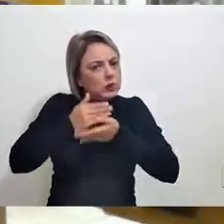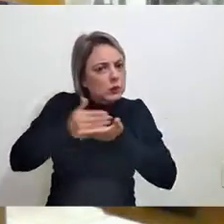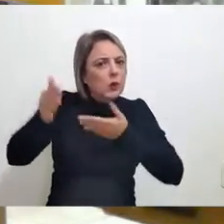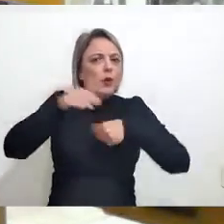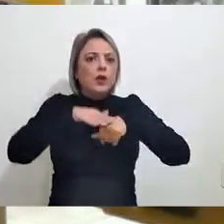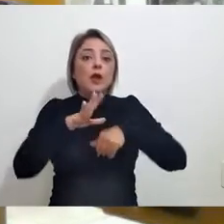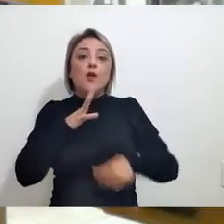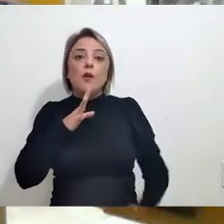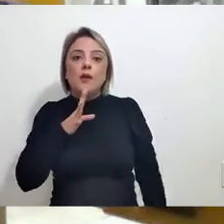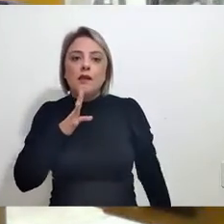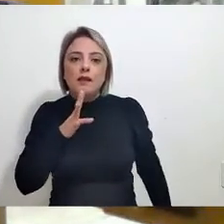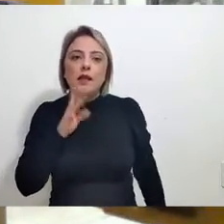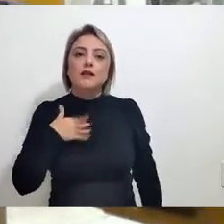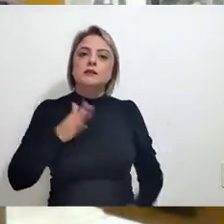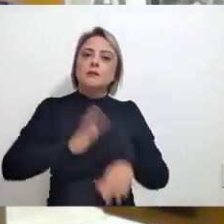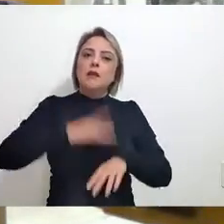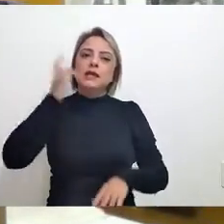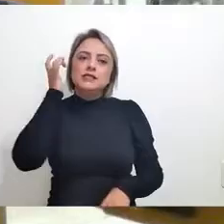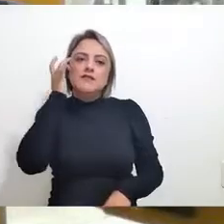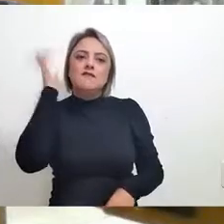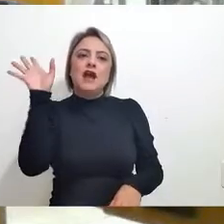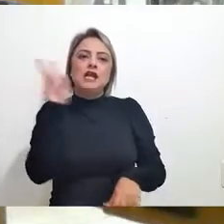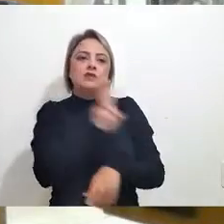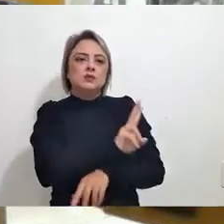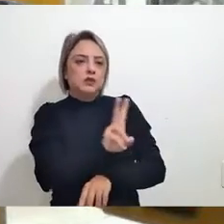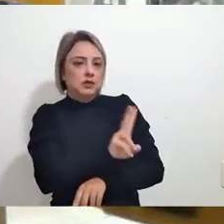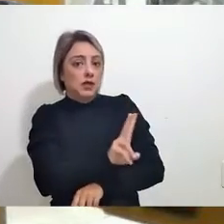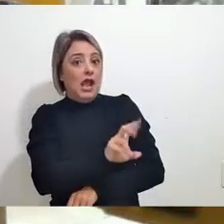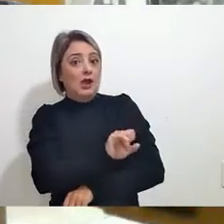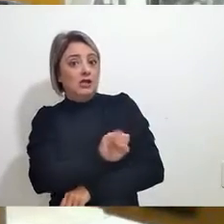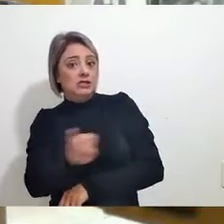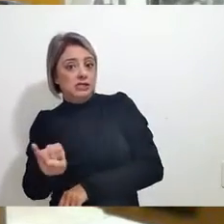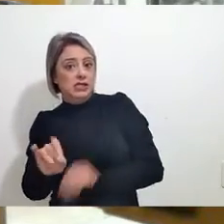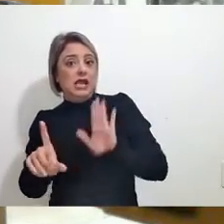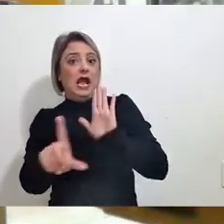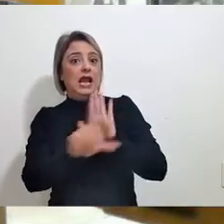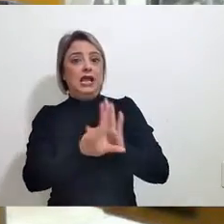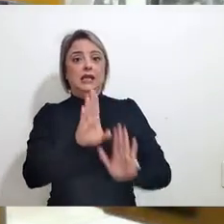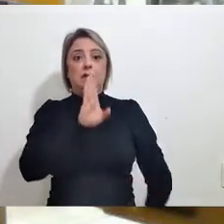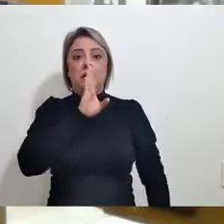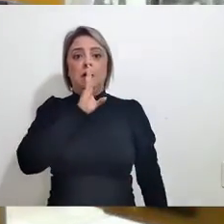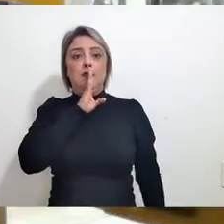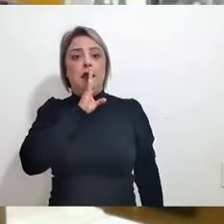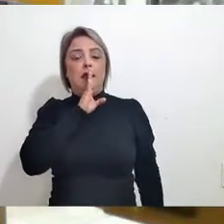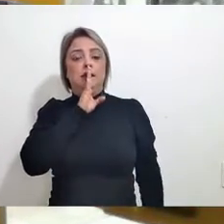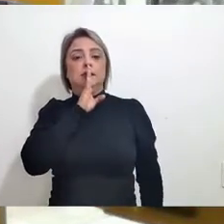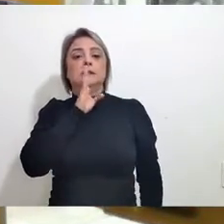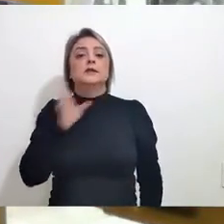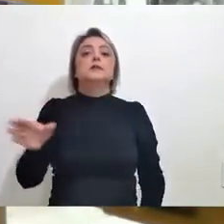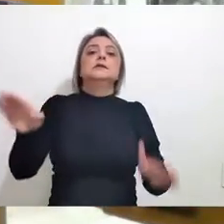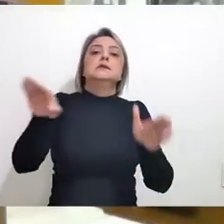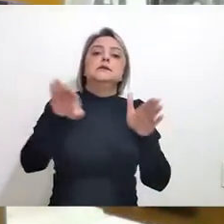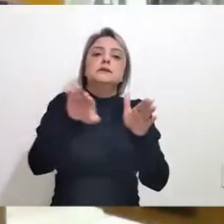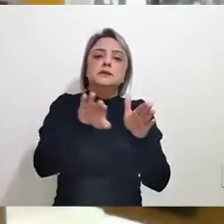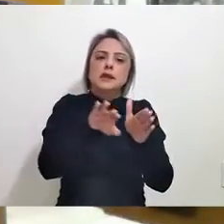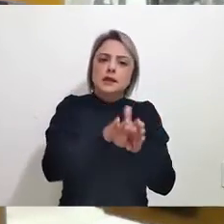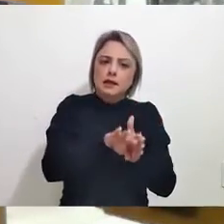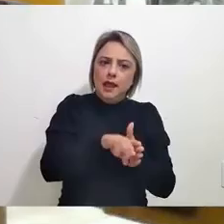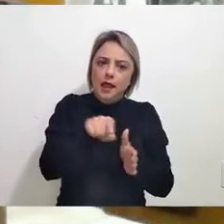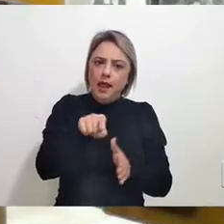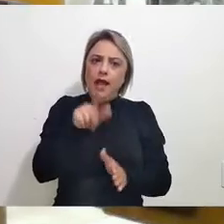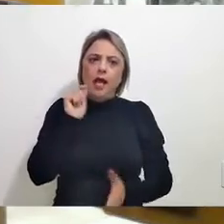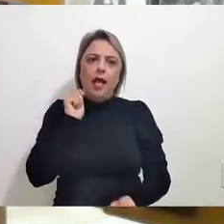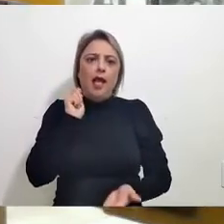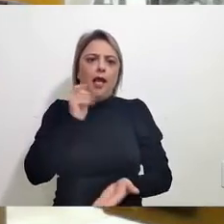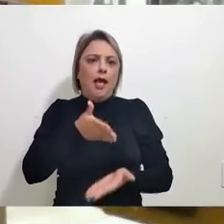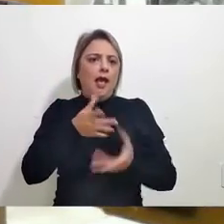inocência daquela criança que ele está roubando. E como é que ela vai se empoderar se ela não tem o conhecimento? Se ela não tem um professor para dizer para ela que o corpo